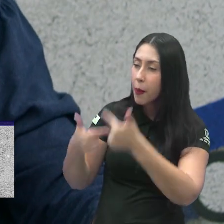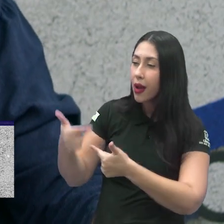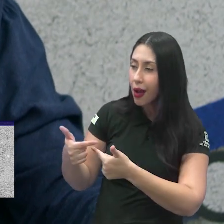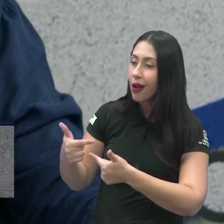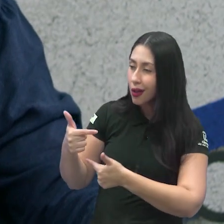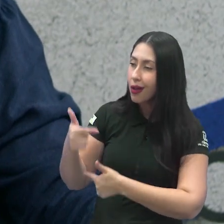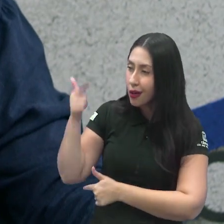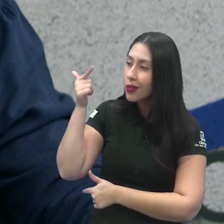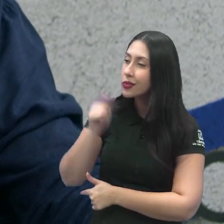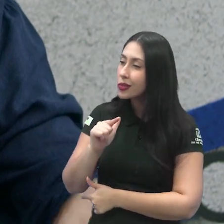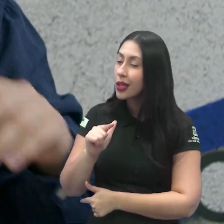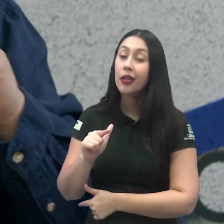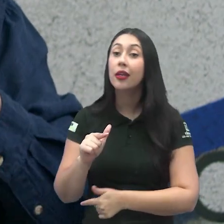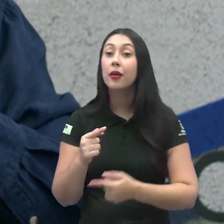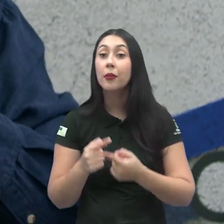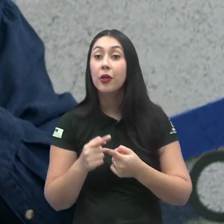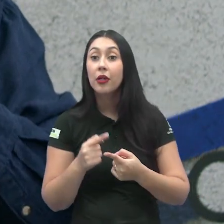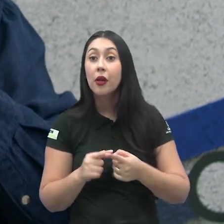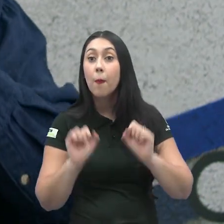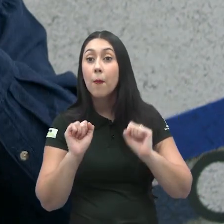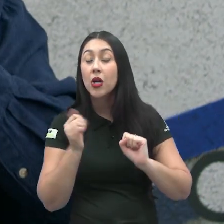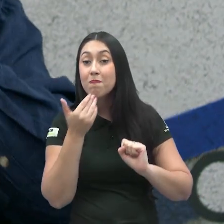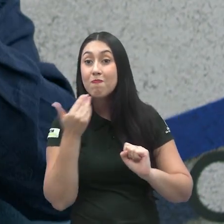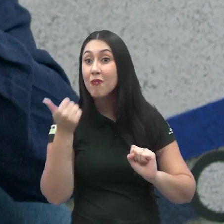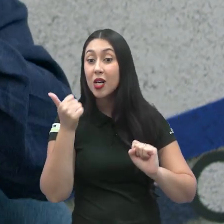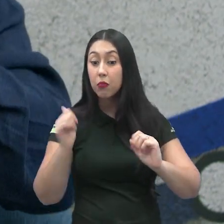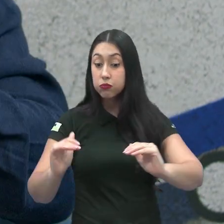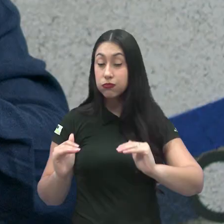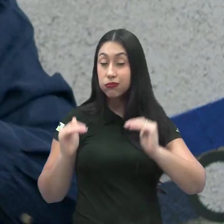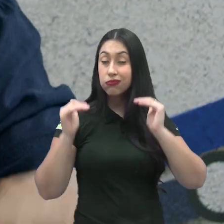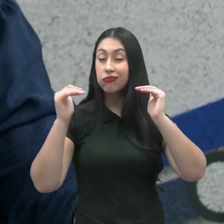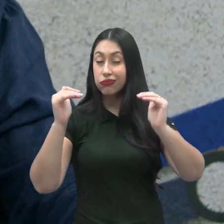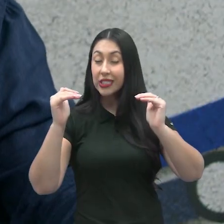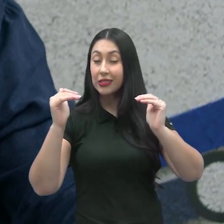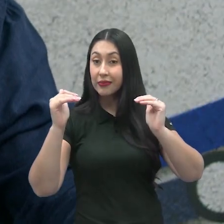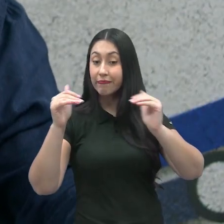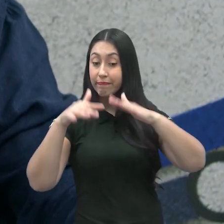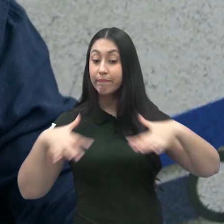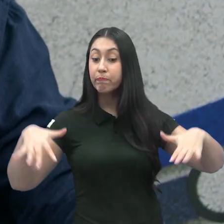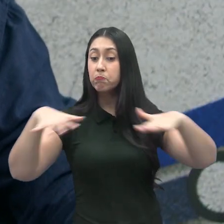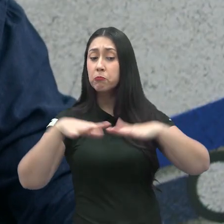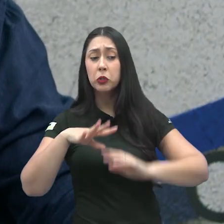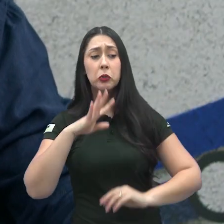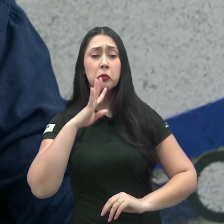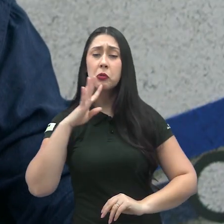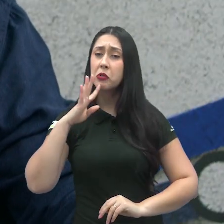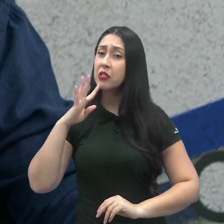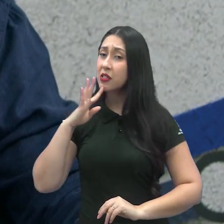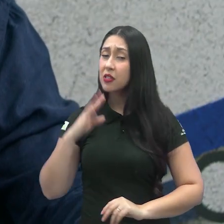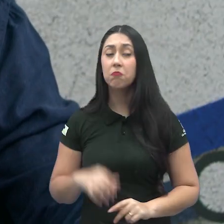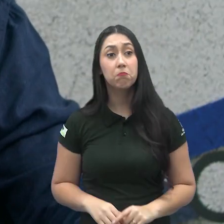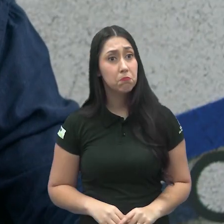se inserir da melhor maneira, onde uma organização pode se melhor colocar em certas perspectivas para a sua